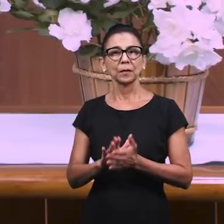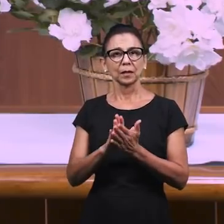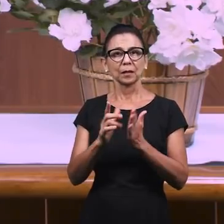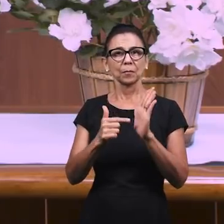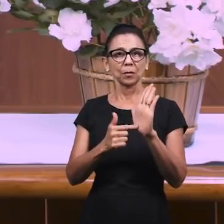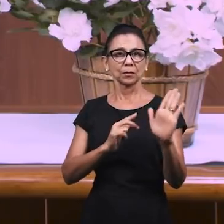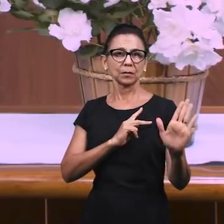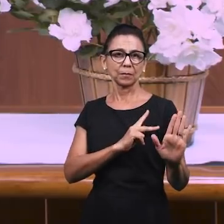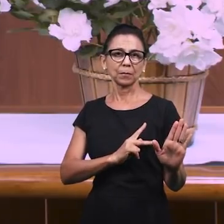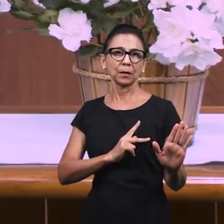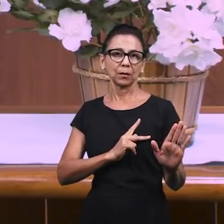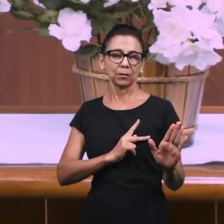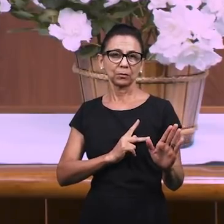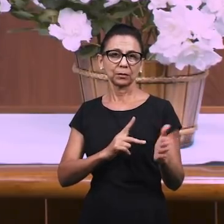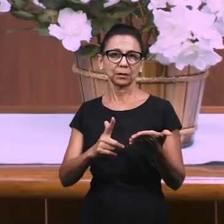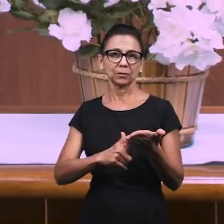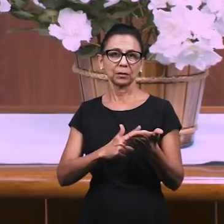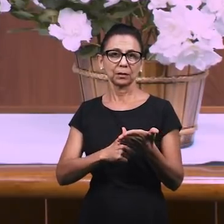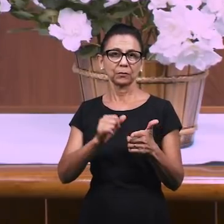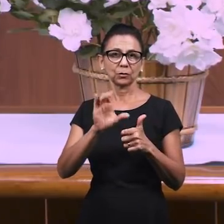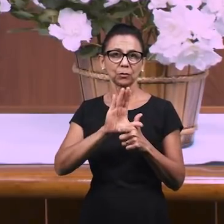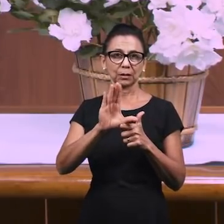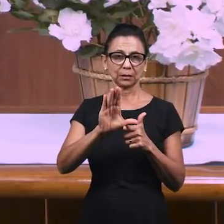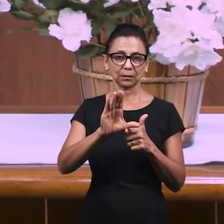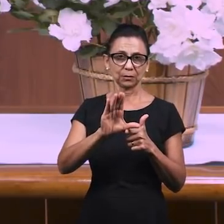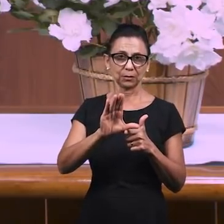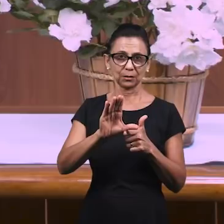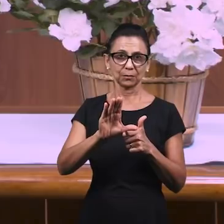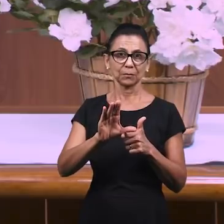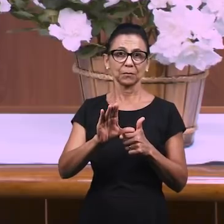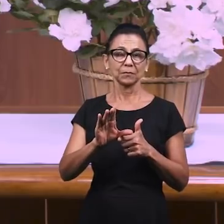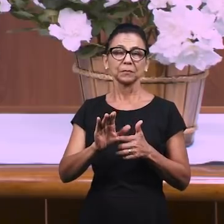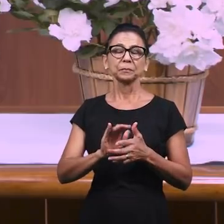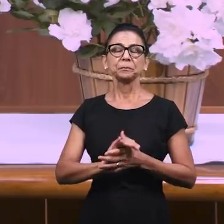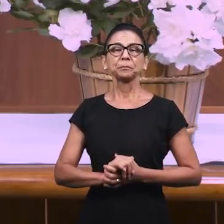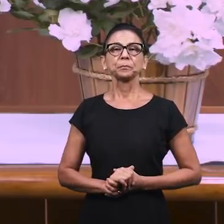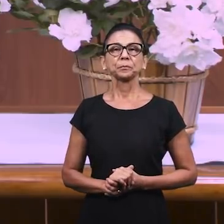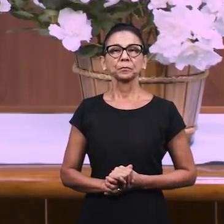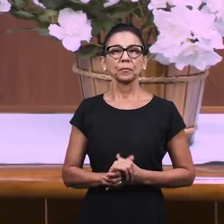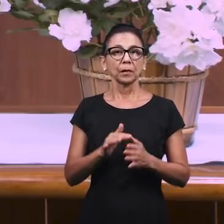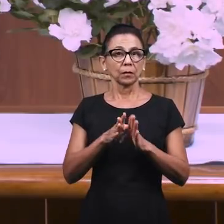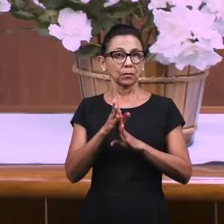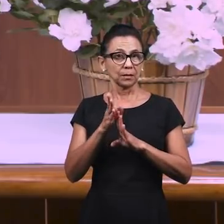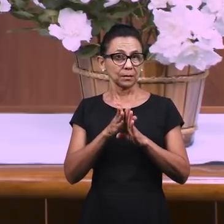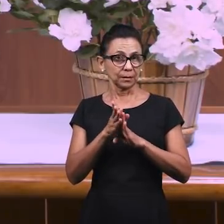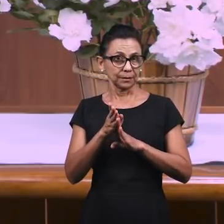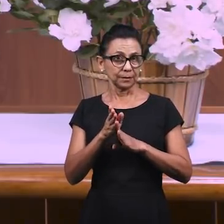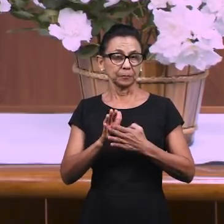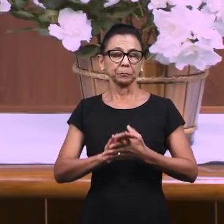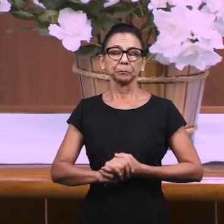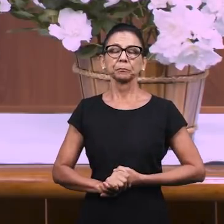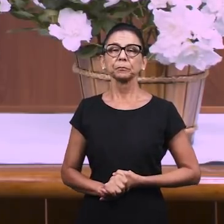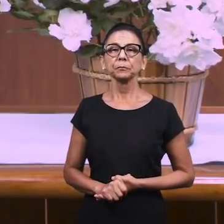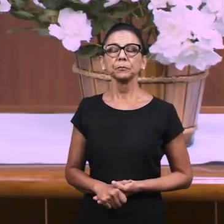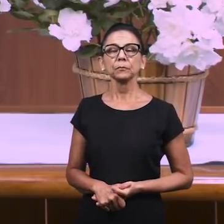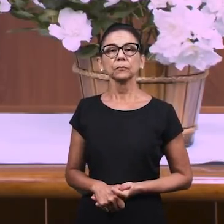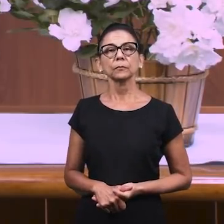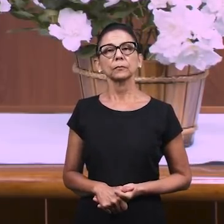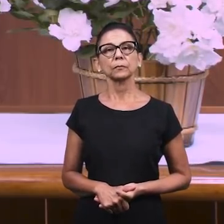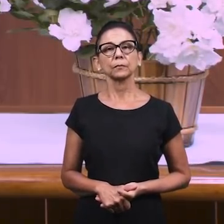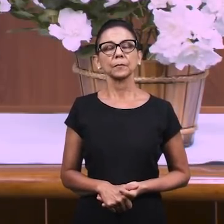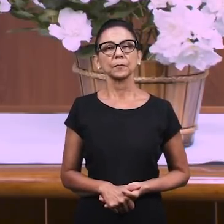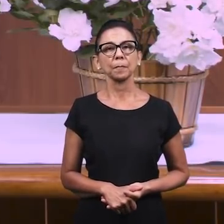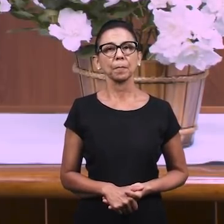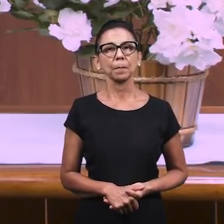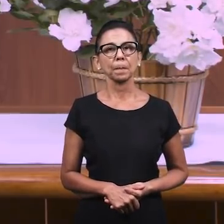Paulo recomenda na carta aos Coríntios. Então, mostrar que, inicialmente,